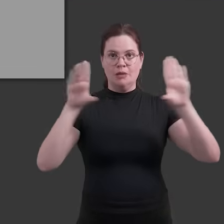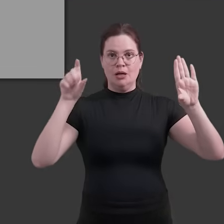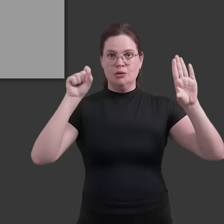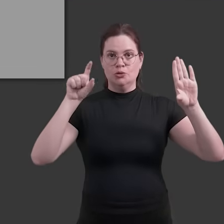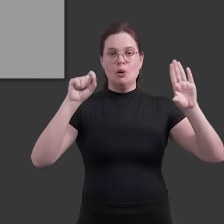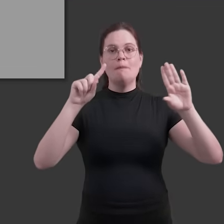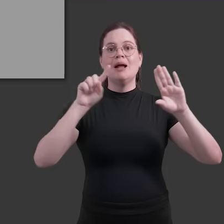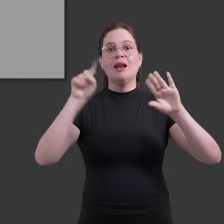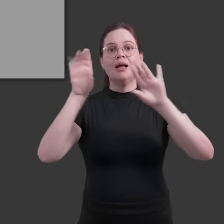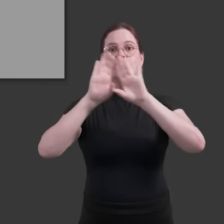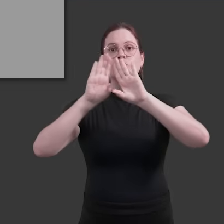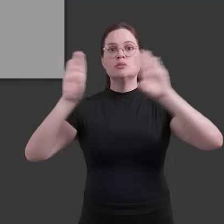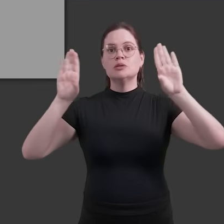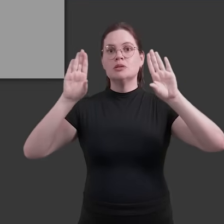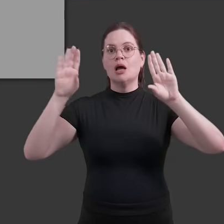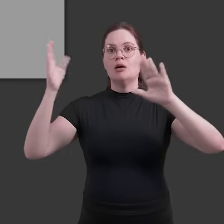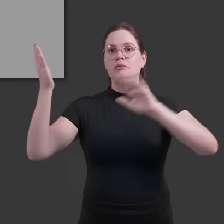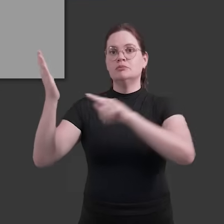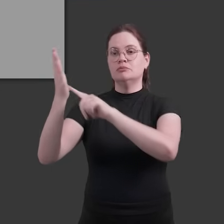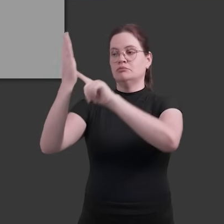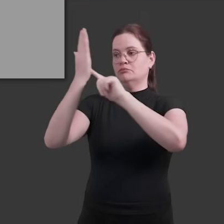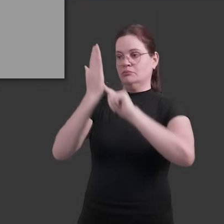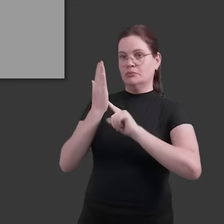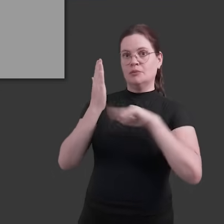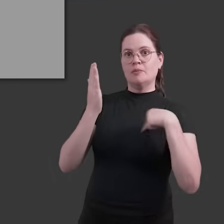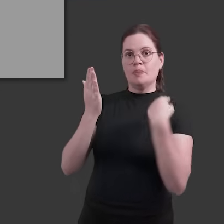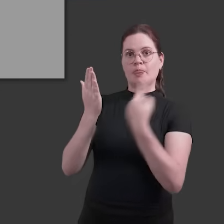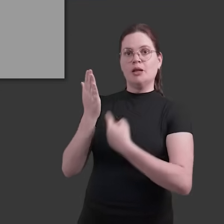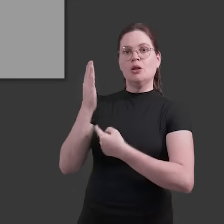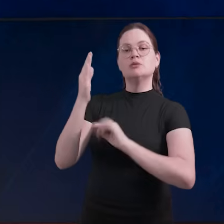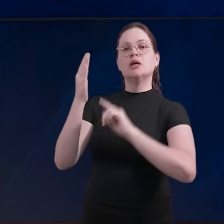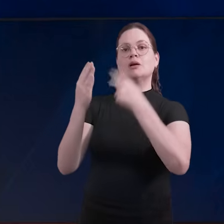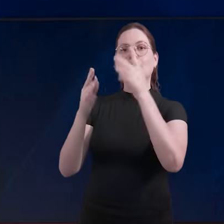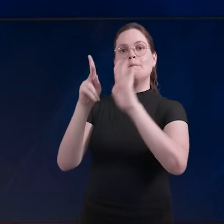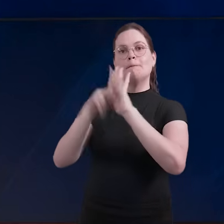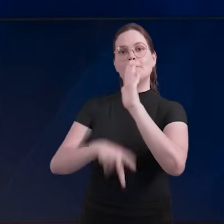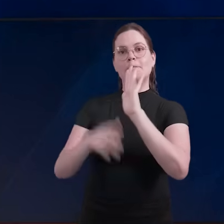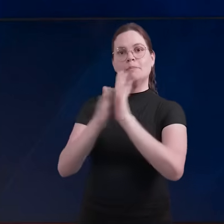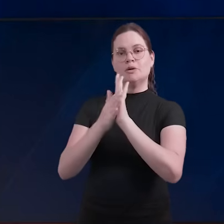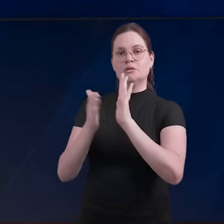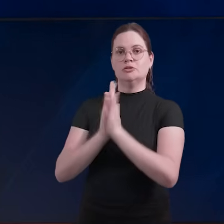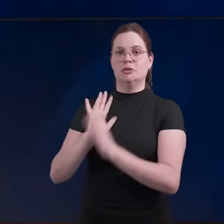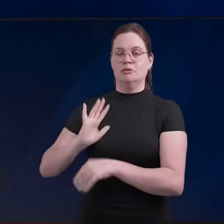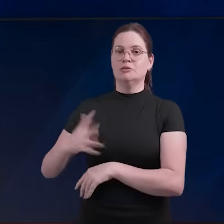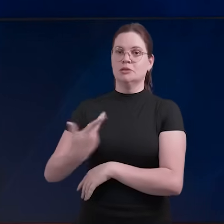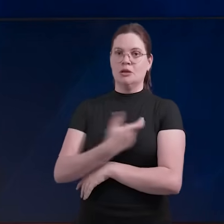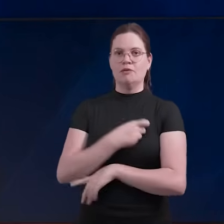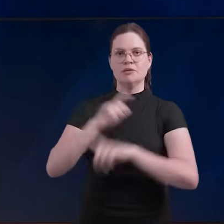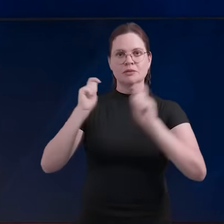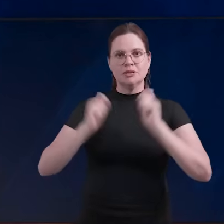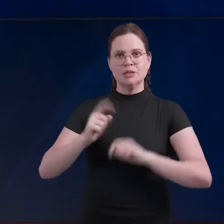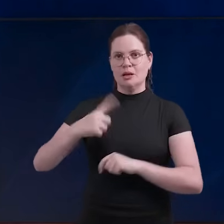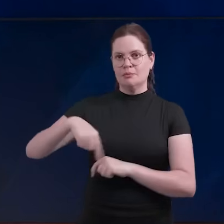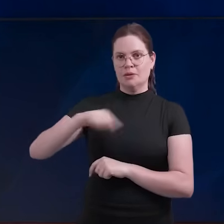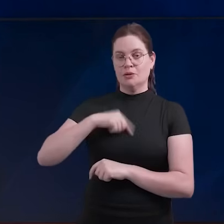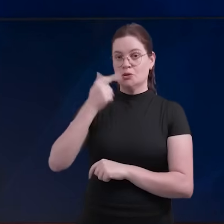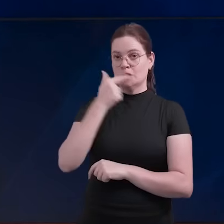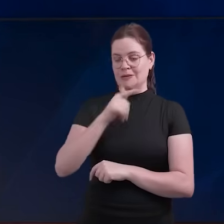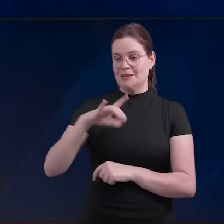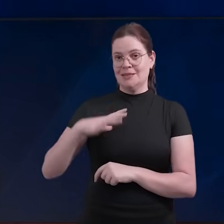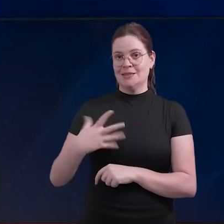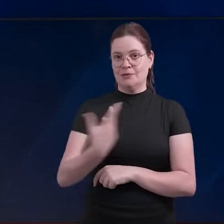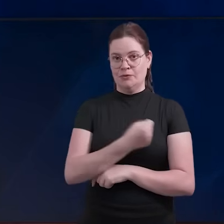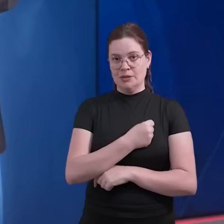lá da eternidade, enviar um projeto de salvação para o homem, para salvar o homem. E esse projeto de salvação,